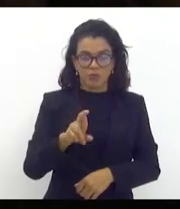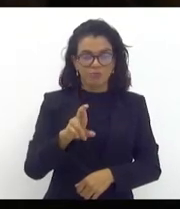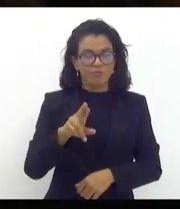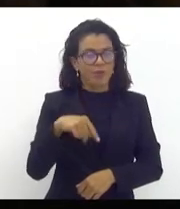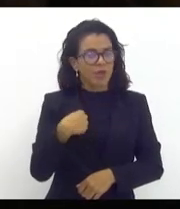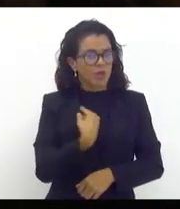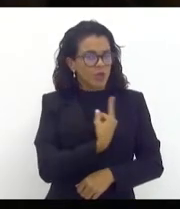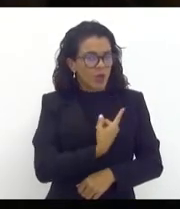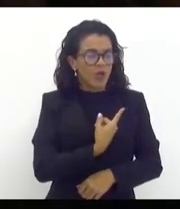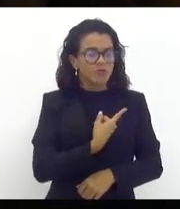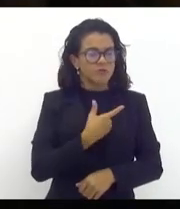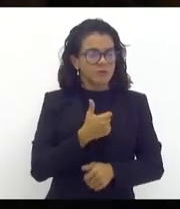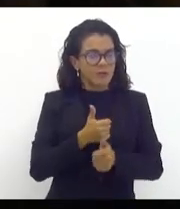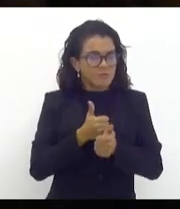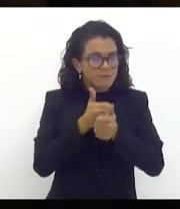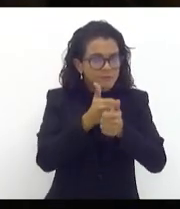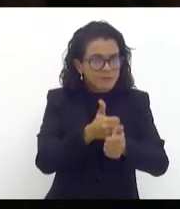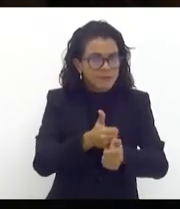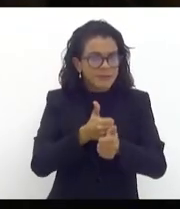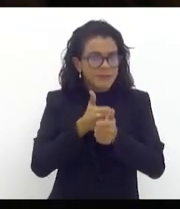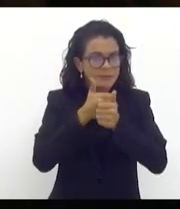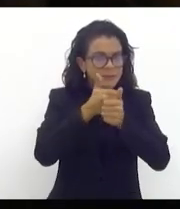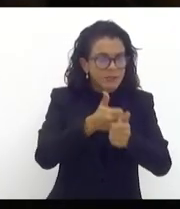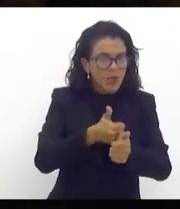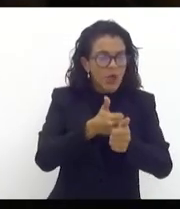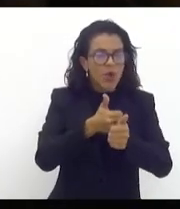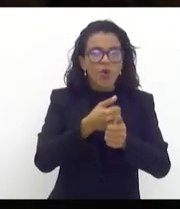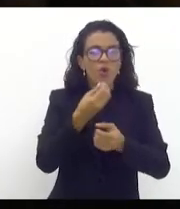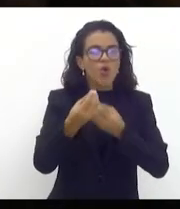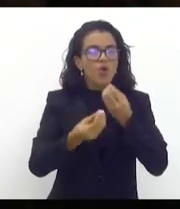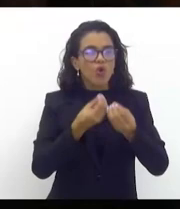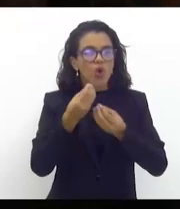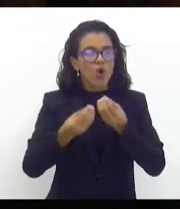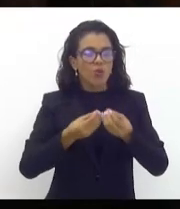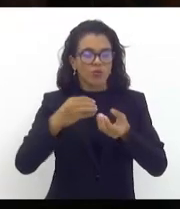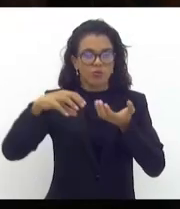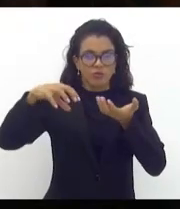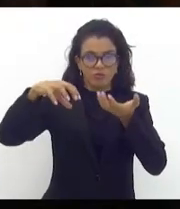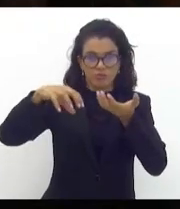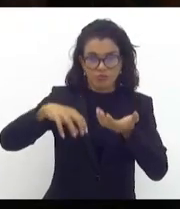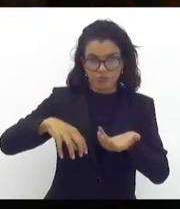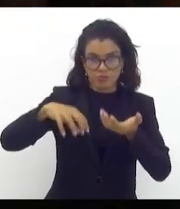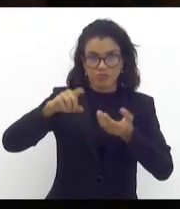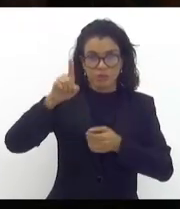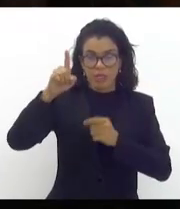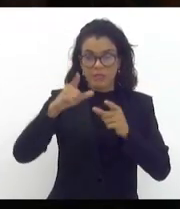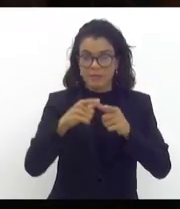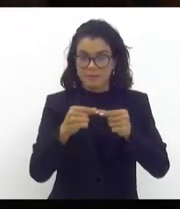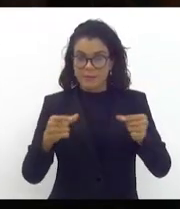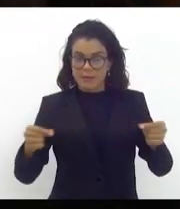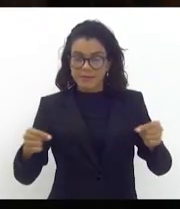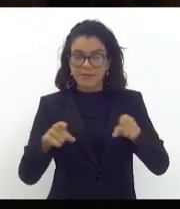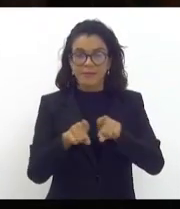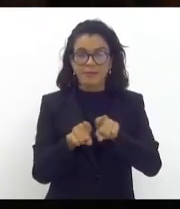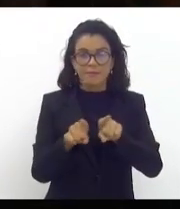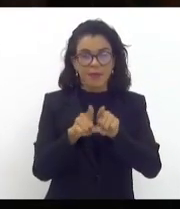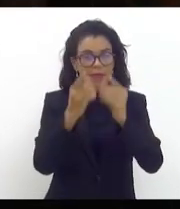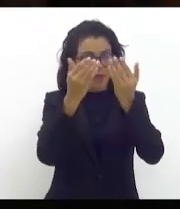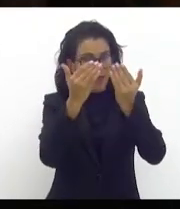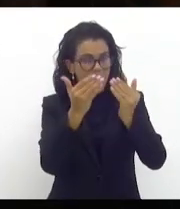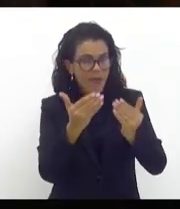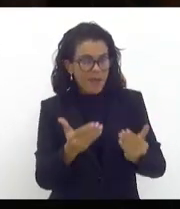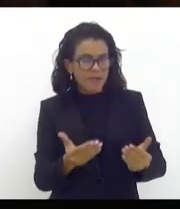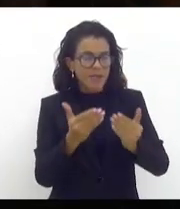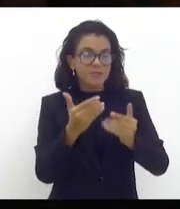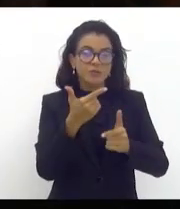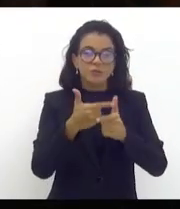de perto o que está fazendo o Congresso Nacional e analisando o